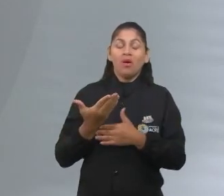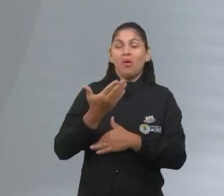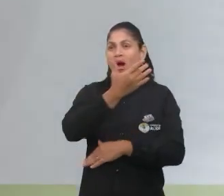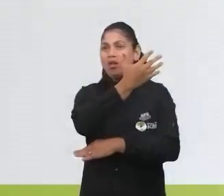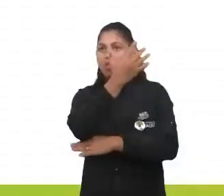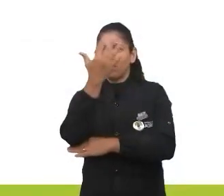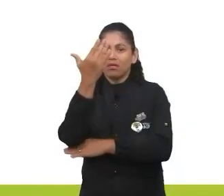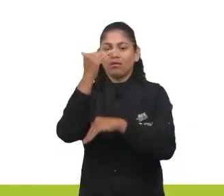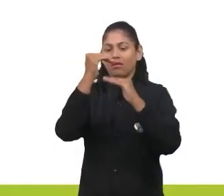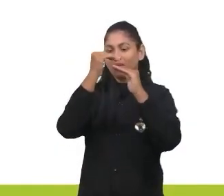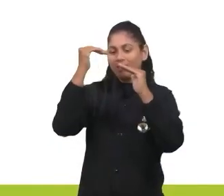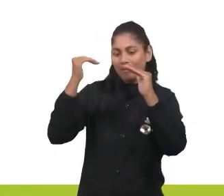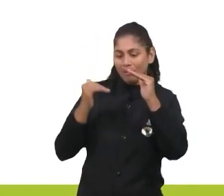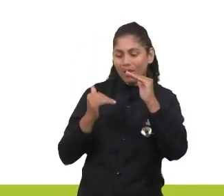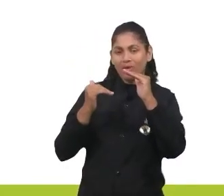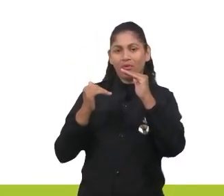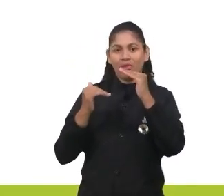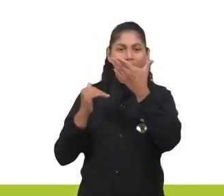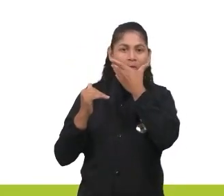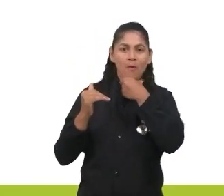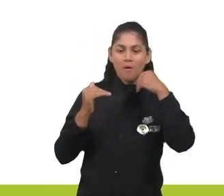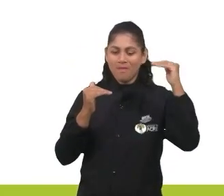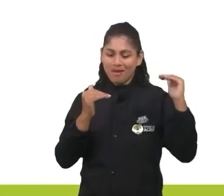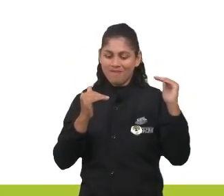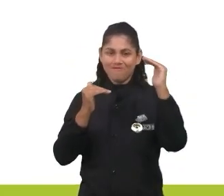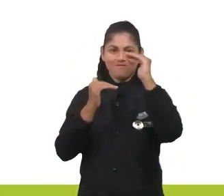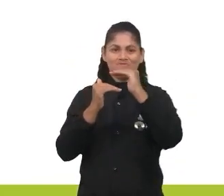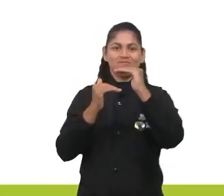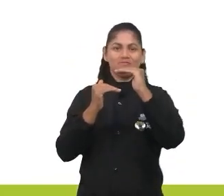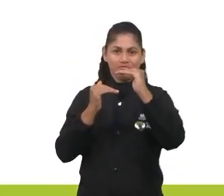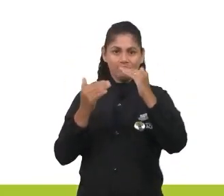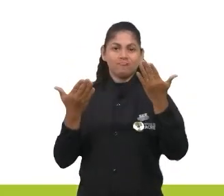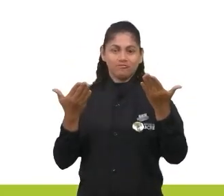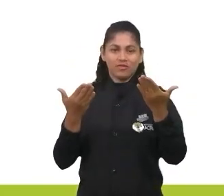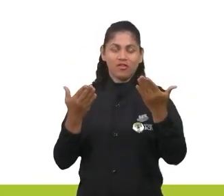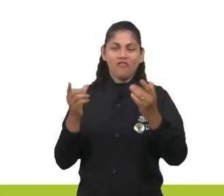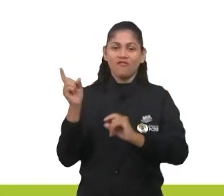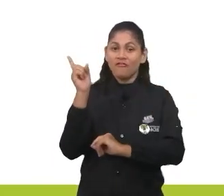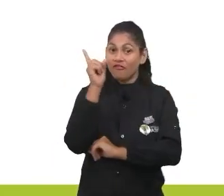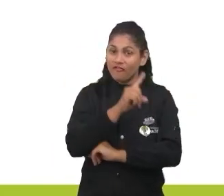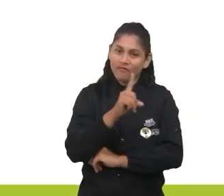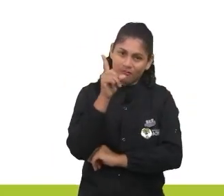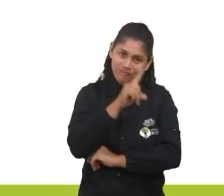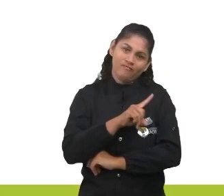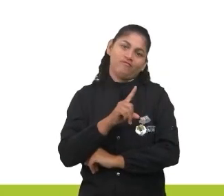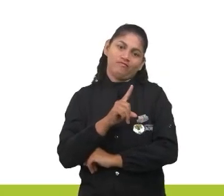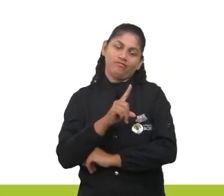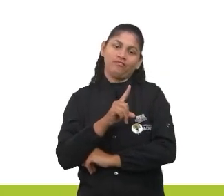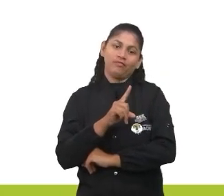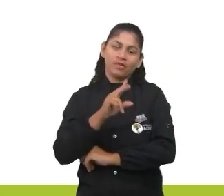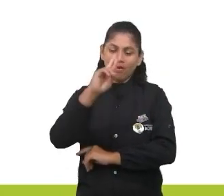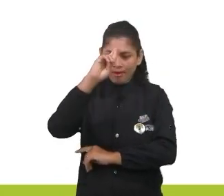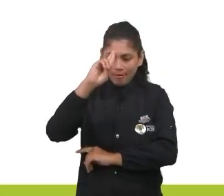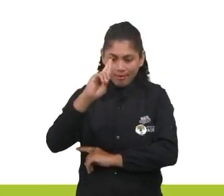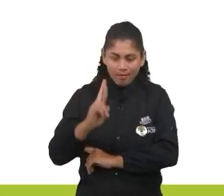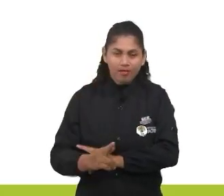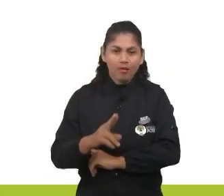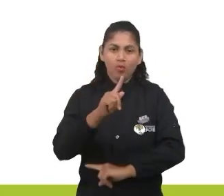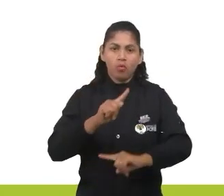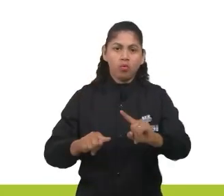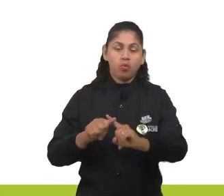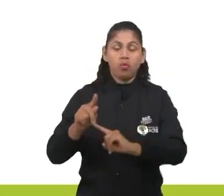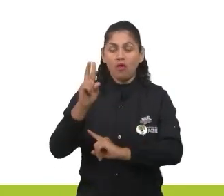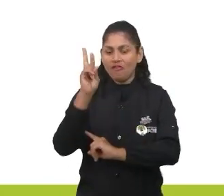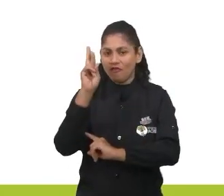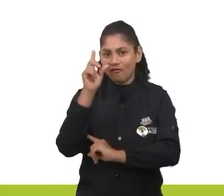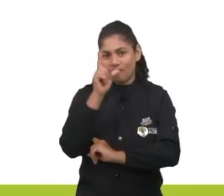Então, a razão instrumental falhou, porque ao invés de gerar só coisas boas,